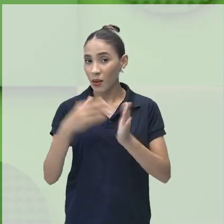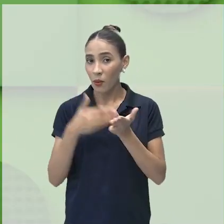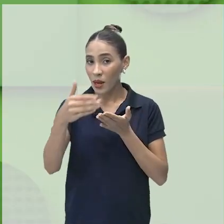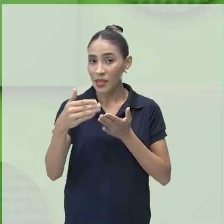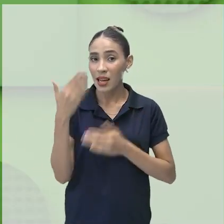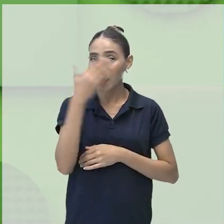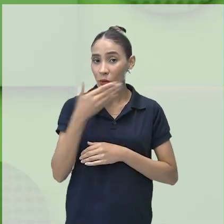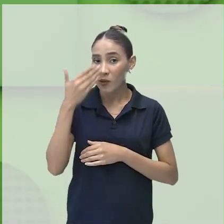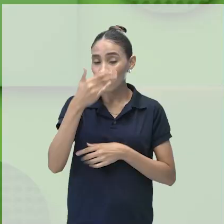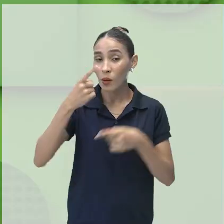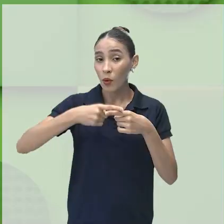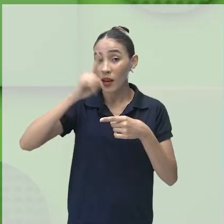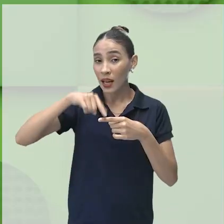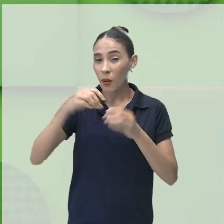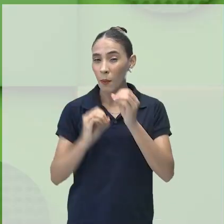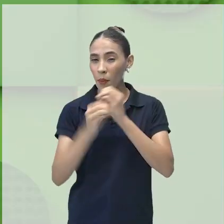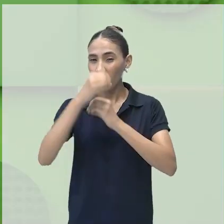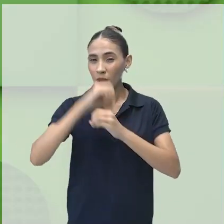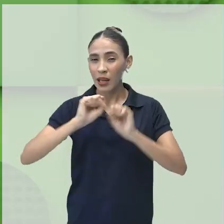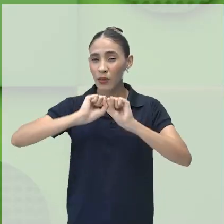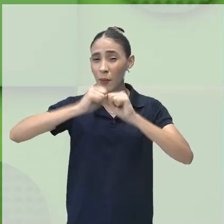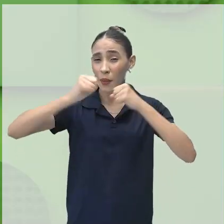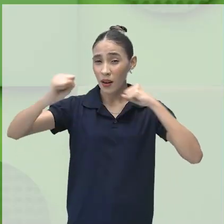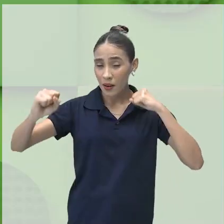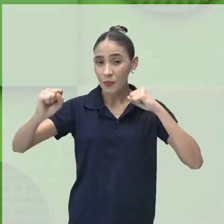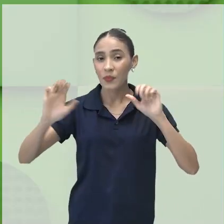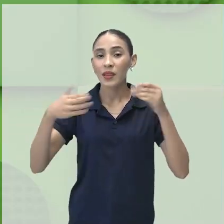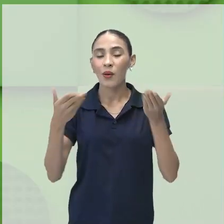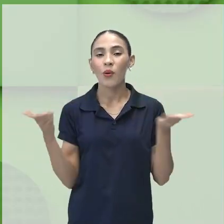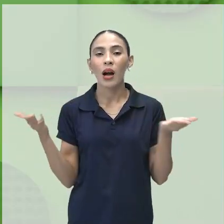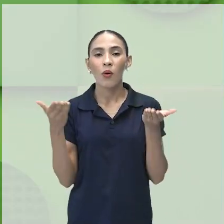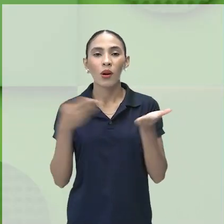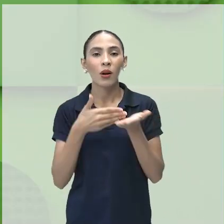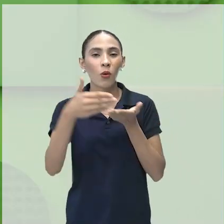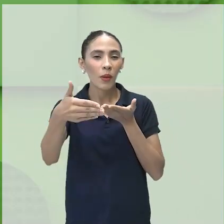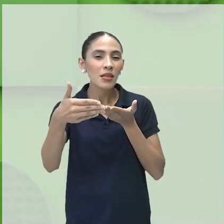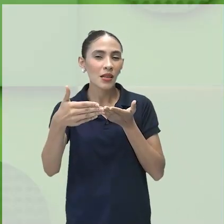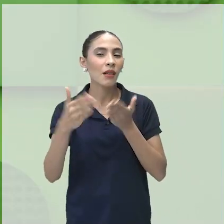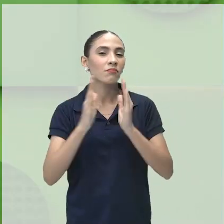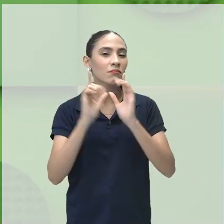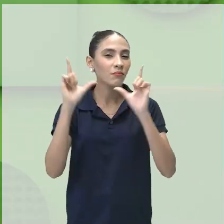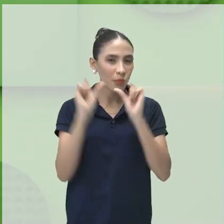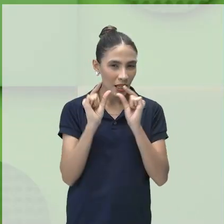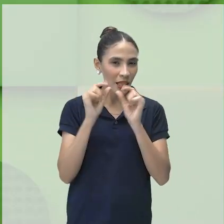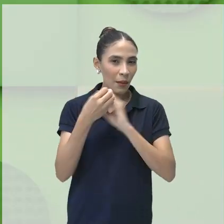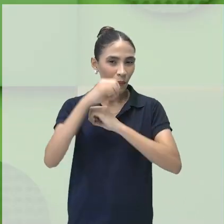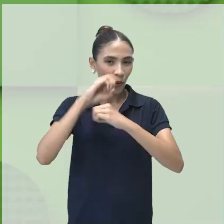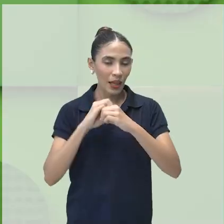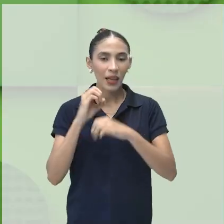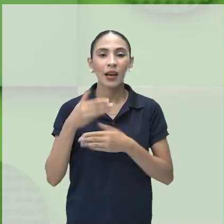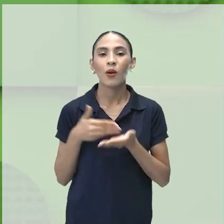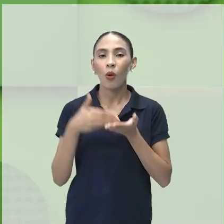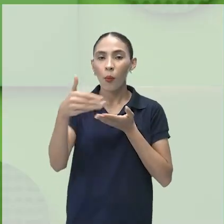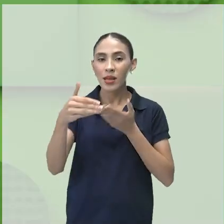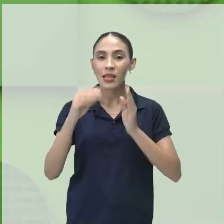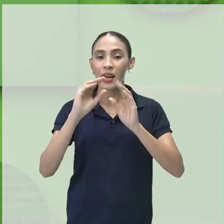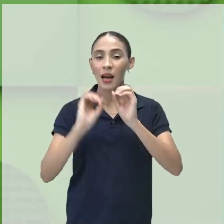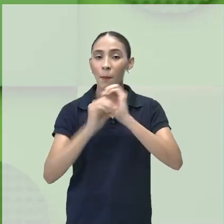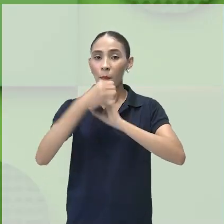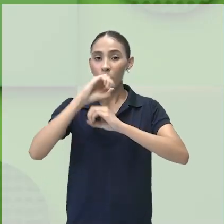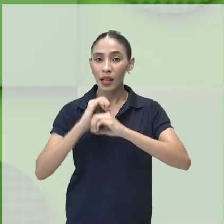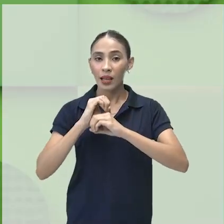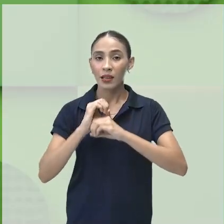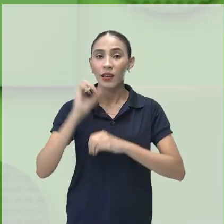pela sacarose, porque ela é uma molécula um pouco maior. Vamos começar em degraus pequenos. Vamos começar com a molécula